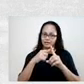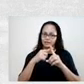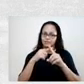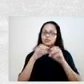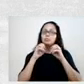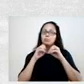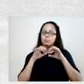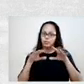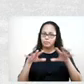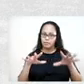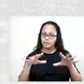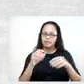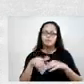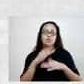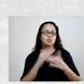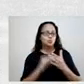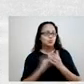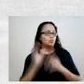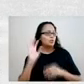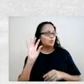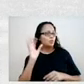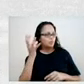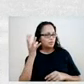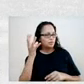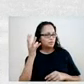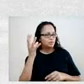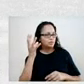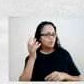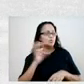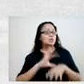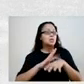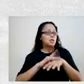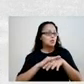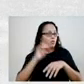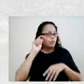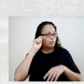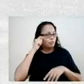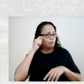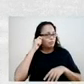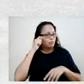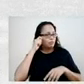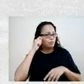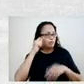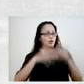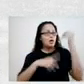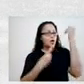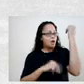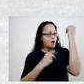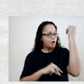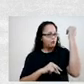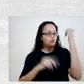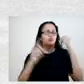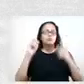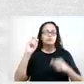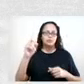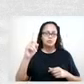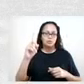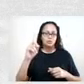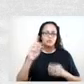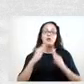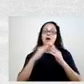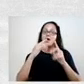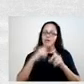propagava que tudo o que estava acontecendo, né, em relação à peste negra era um castigo divino. A igreja reforçava